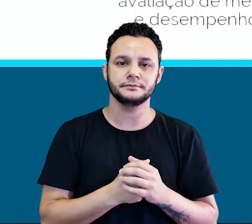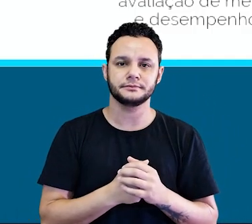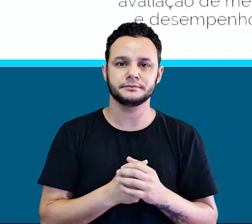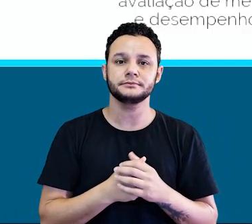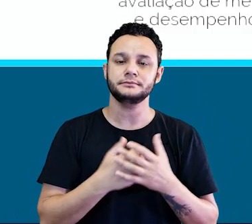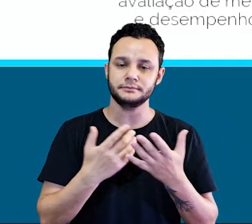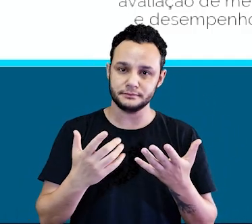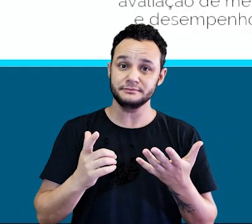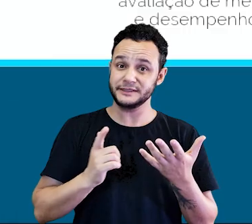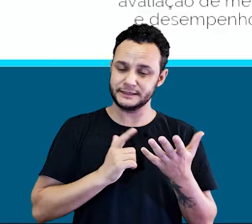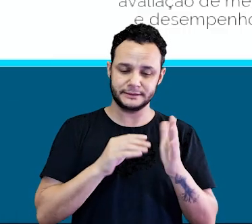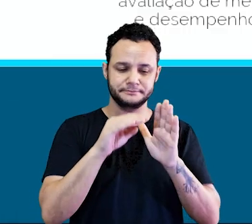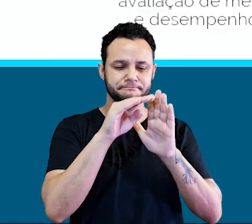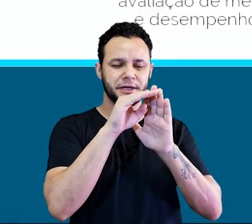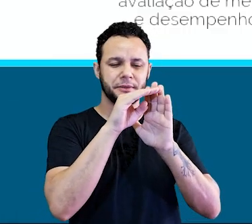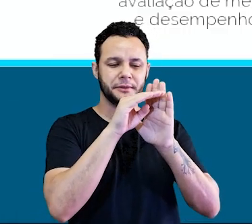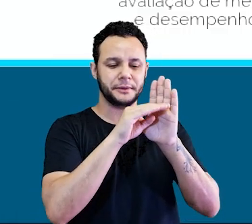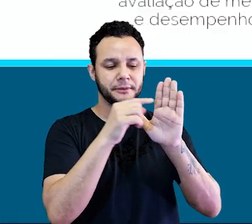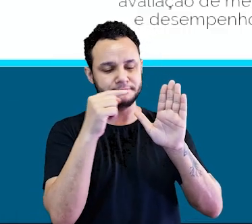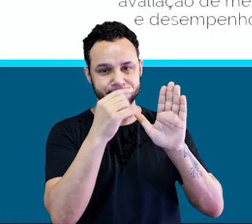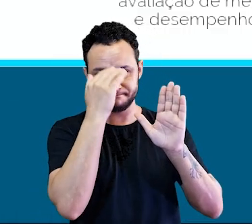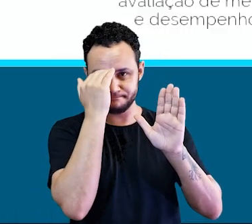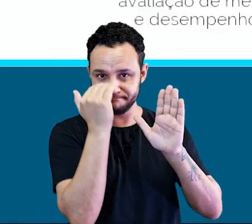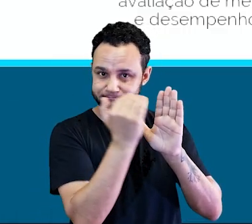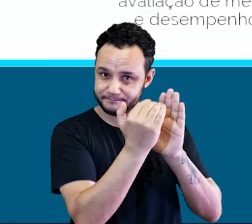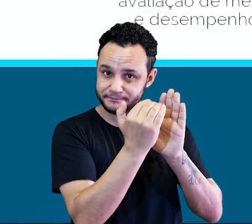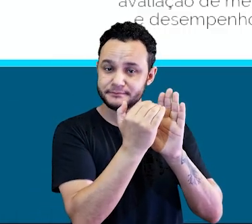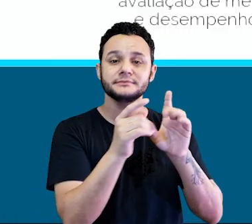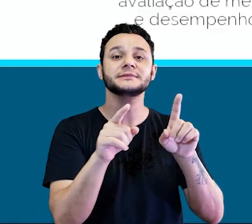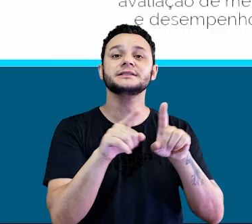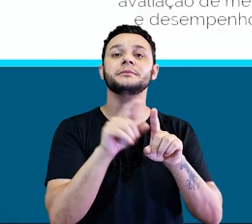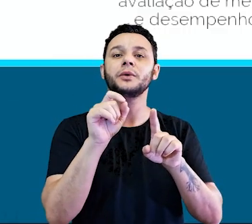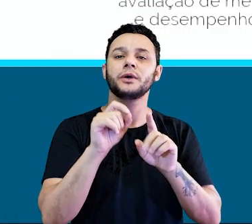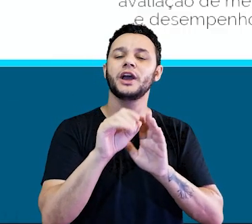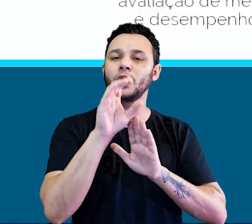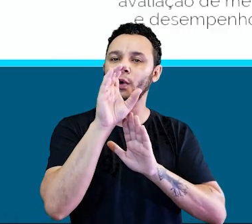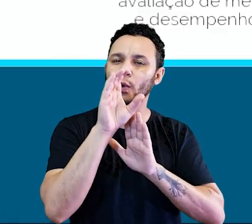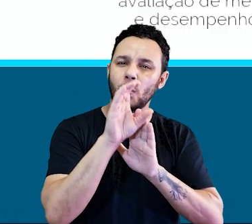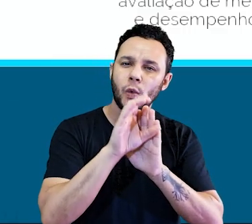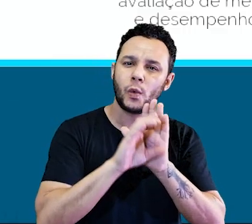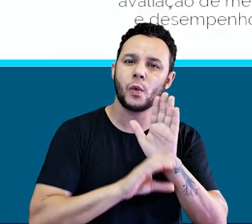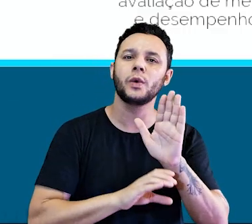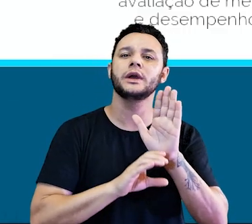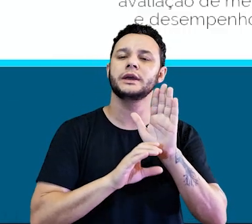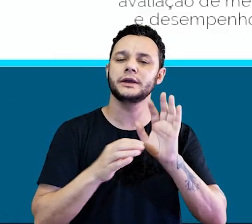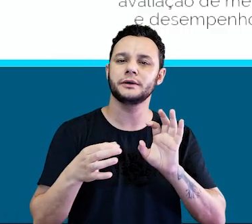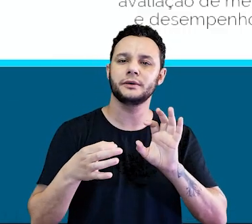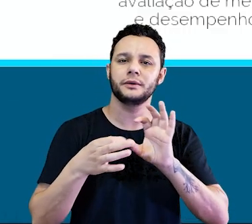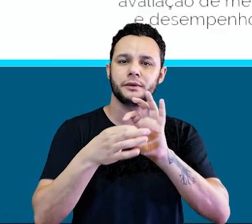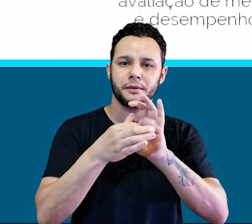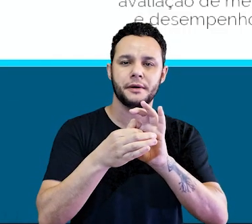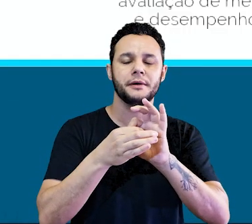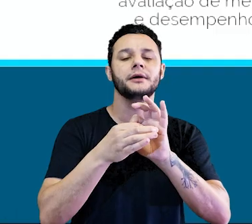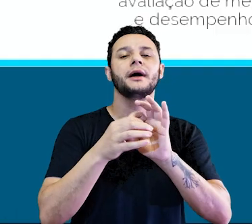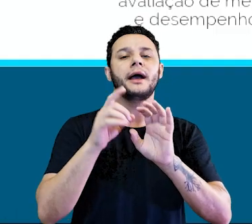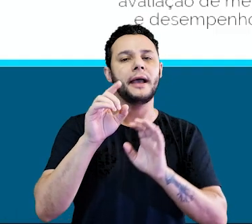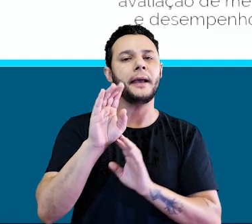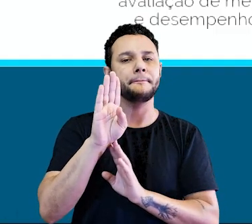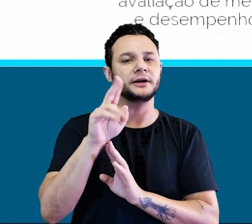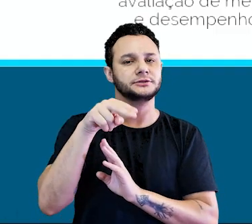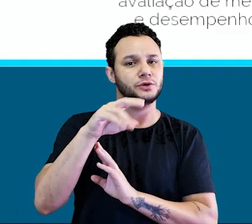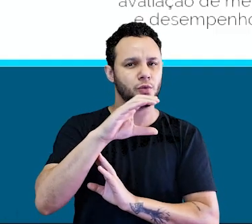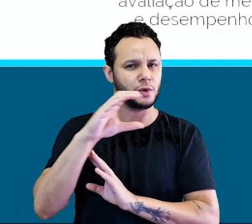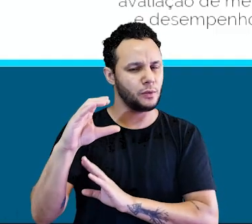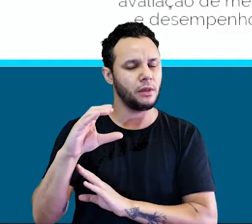então com a condicionalidade também são a produção de referenciais curriculares alinhados à Base Nacional